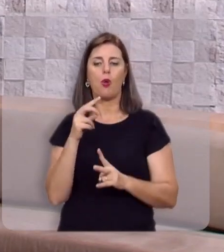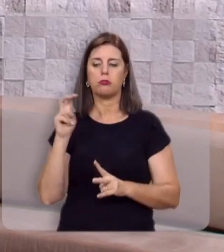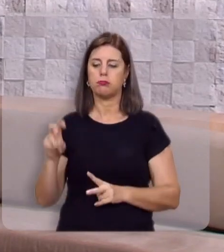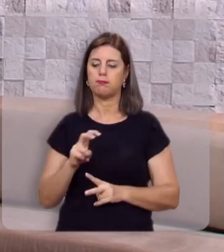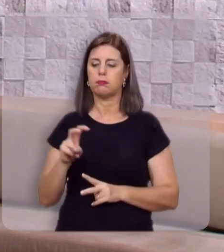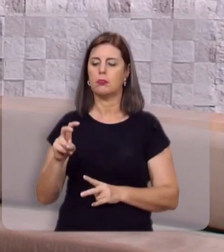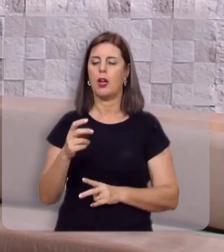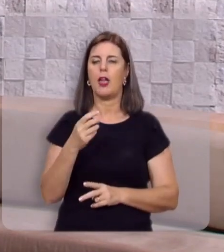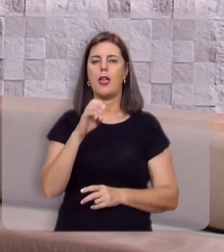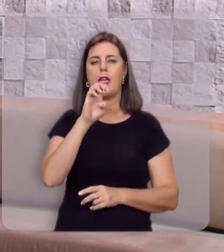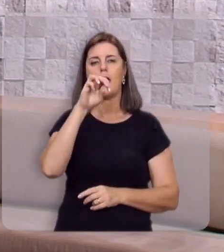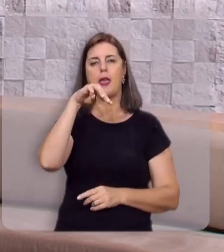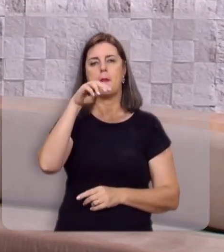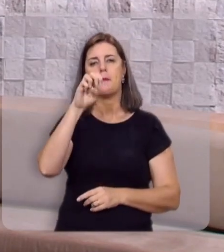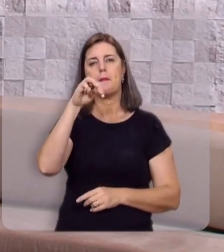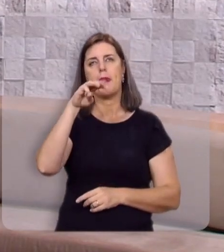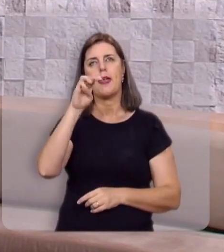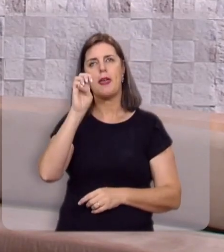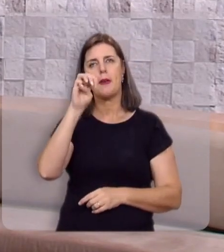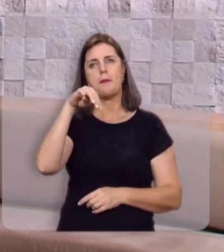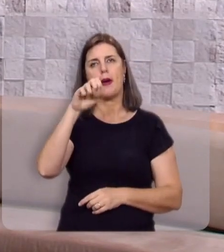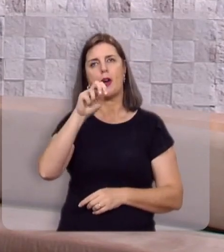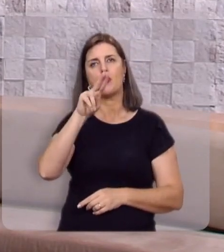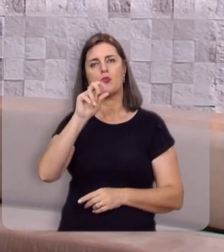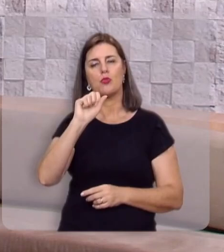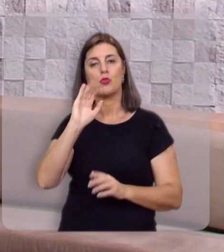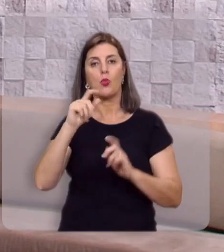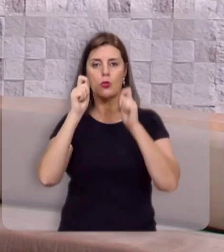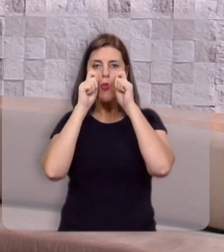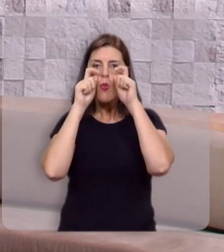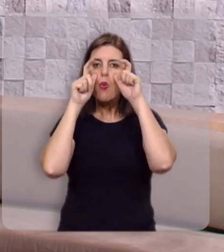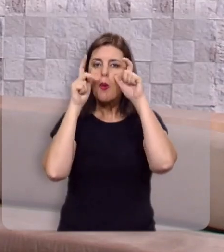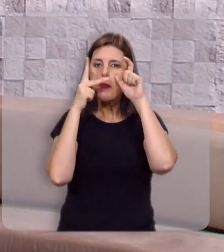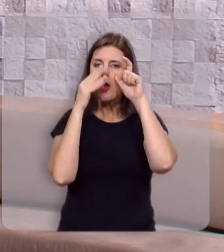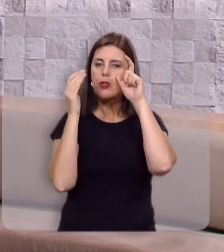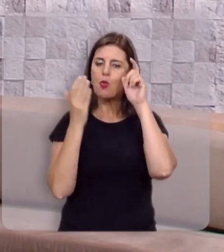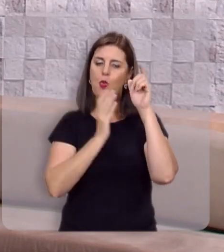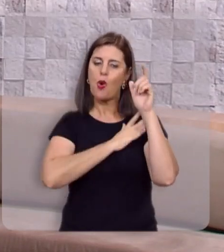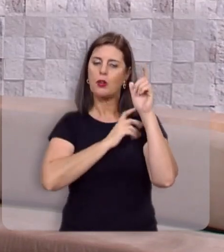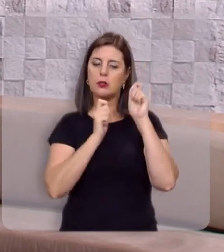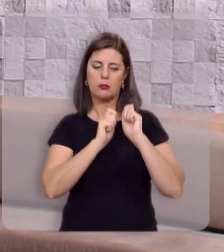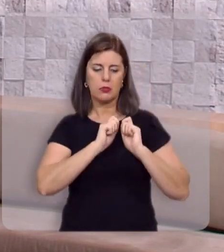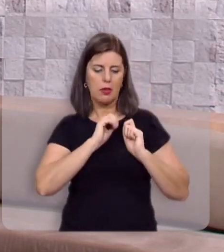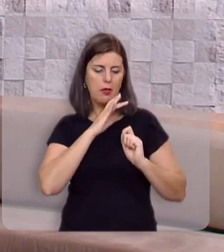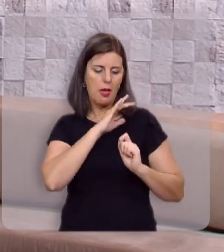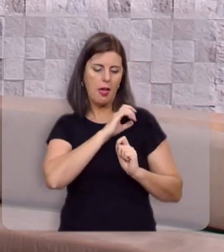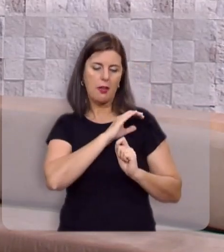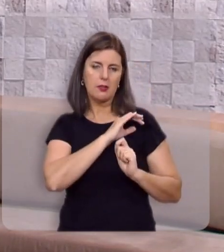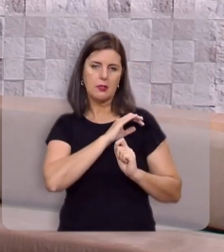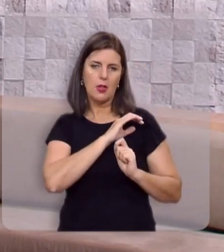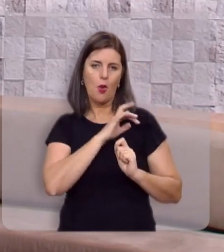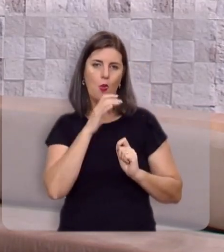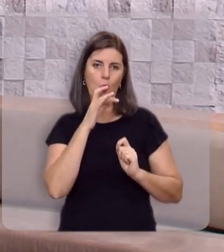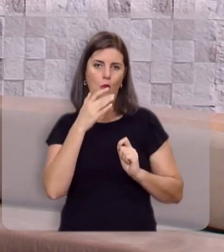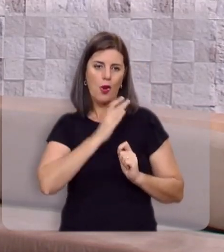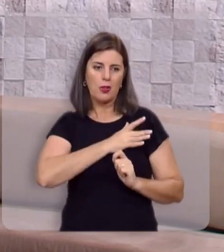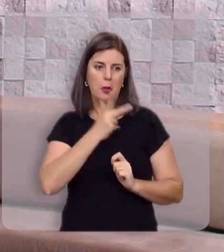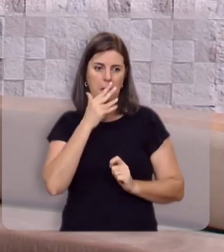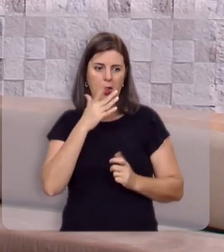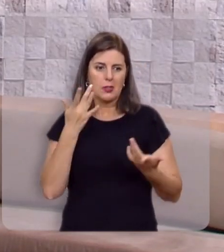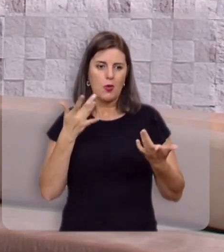quando os olhos se abrem, o coração aquece. Quando o coração aquece, os pés se